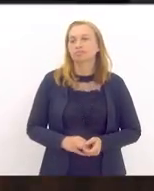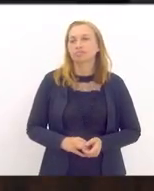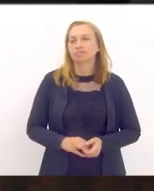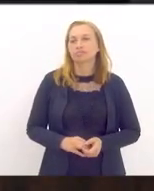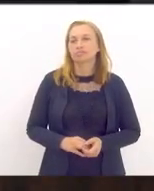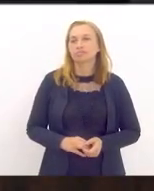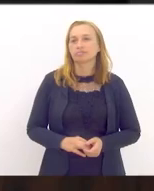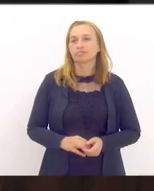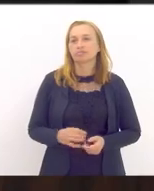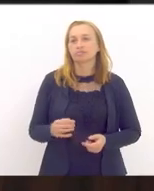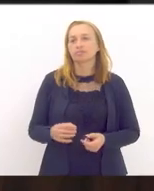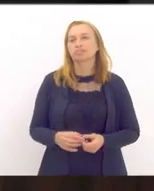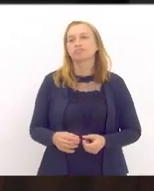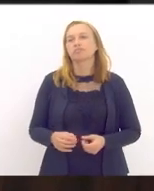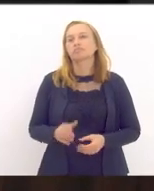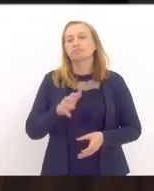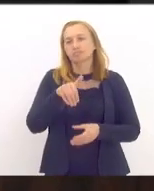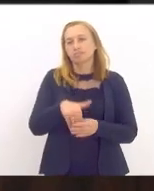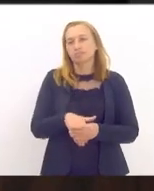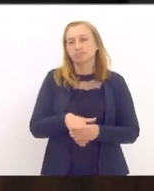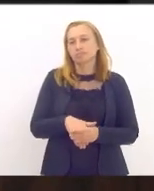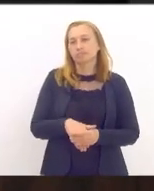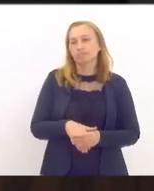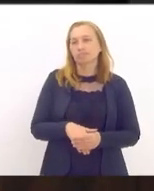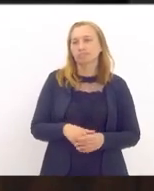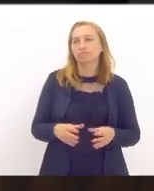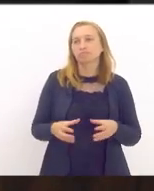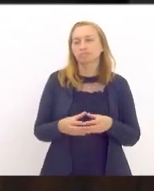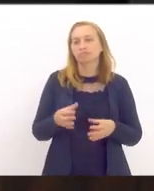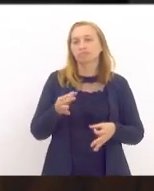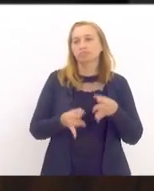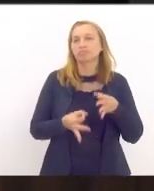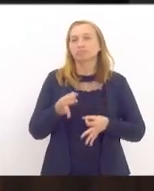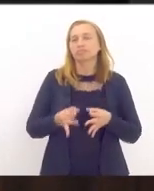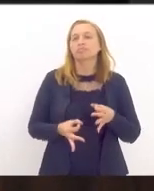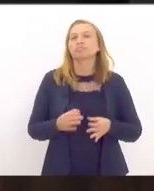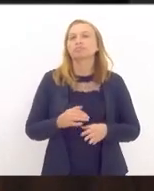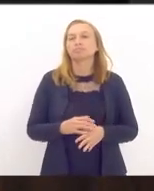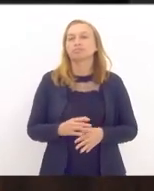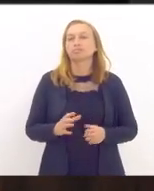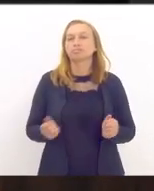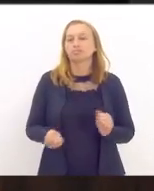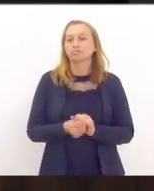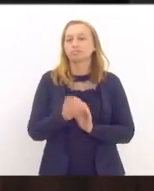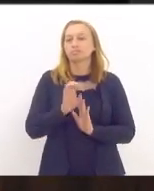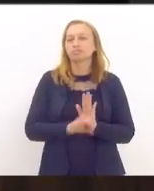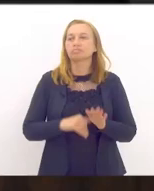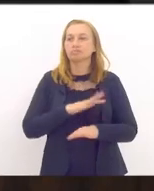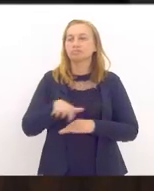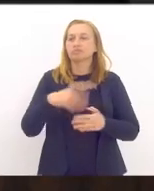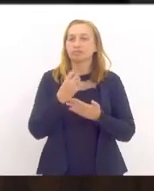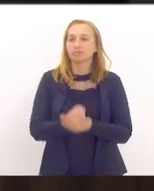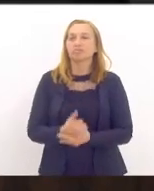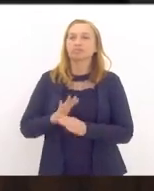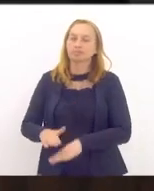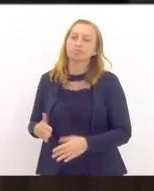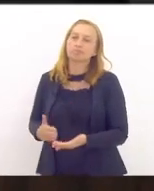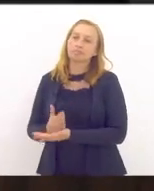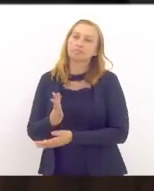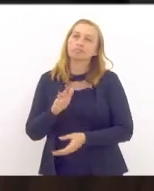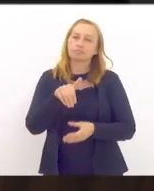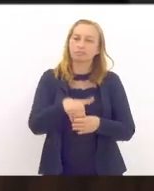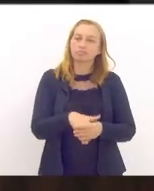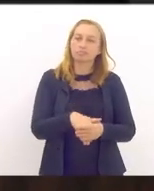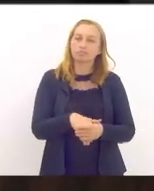pareceres emitidos em votação parecida comissão de condição de Justiça com emendas senhores que a própria parece que não estão aprovado em